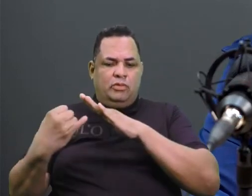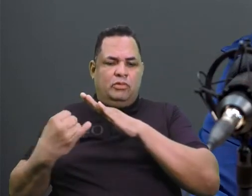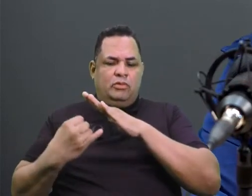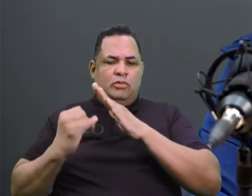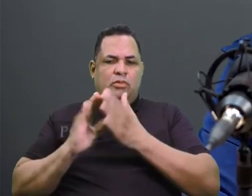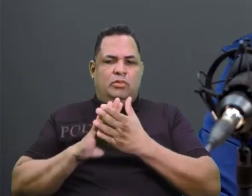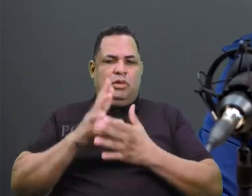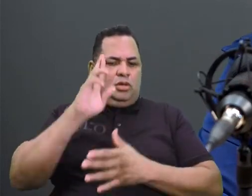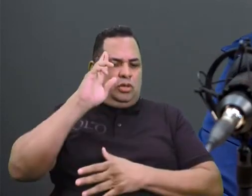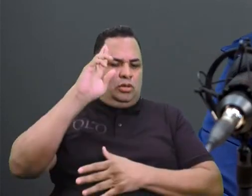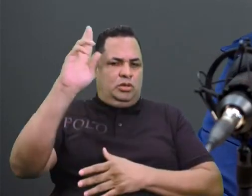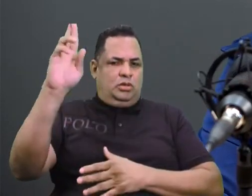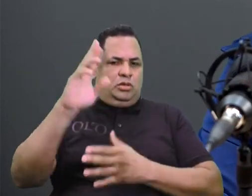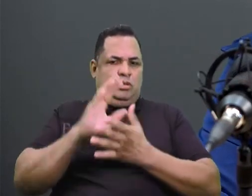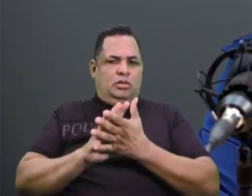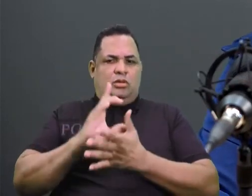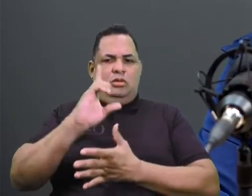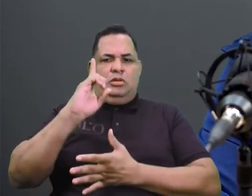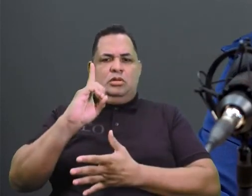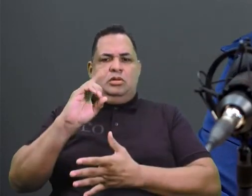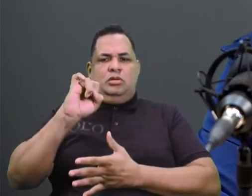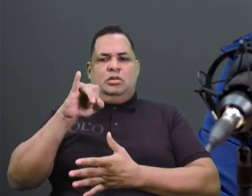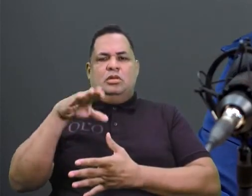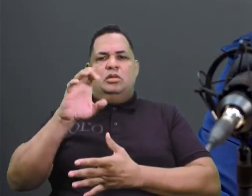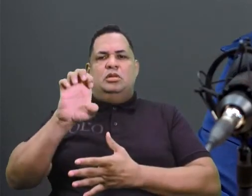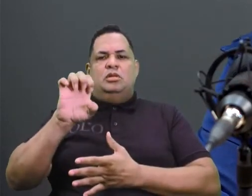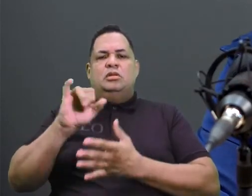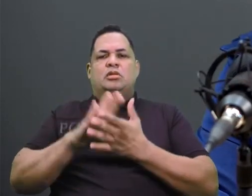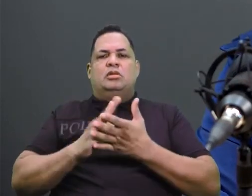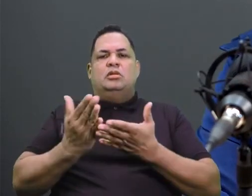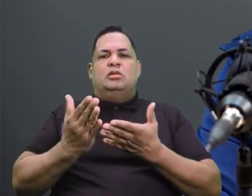a diretora da época, a Deise Cardoso Neme,